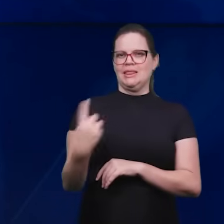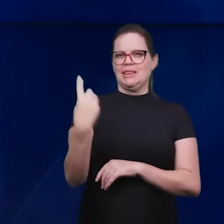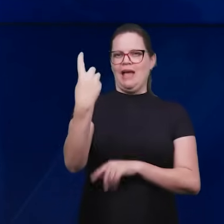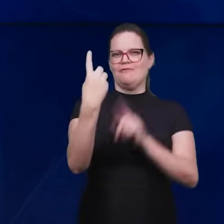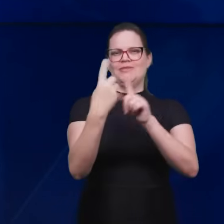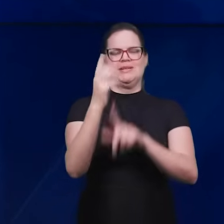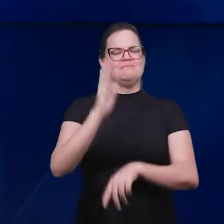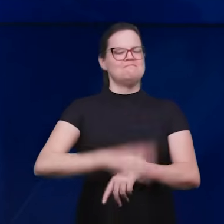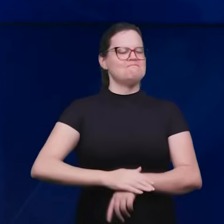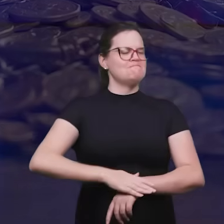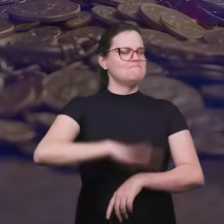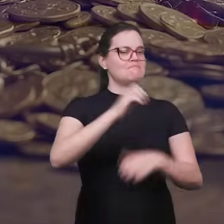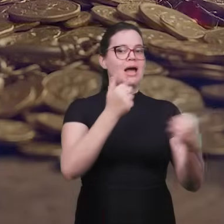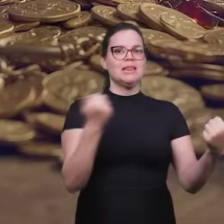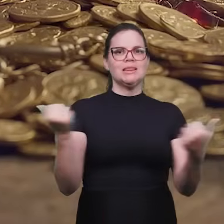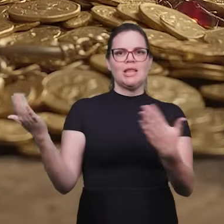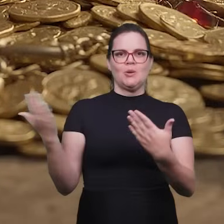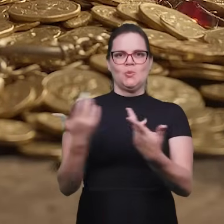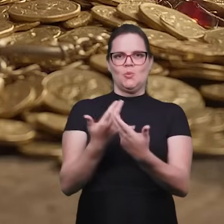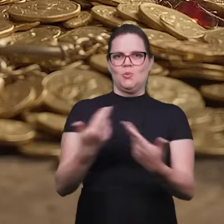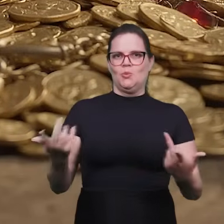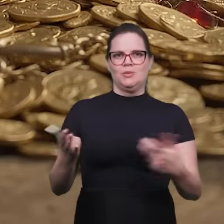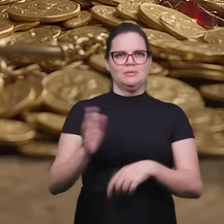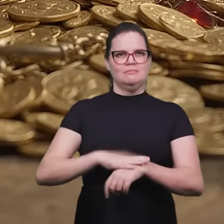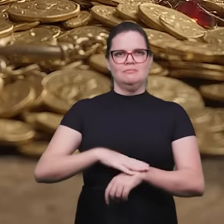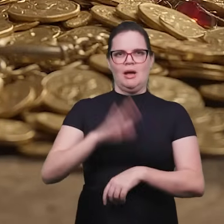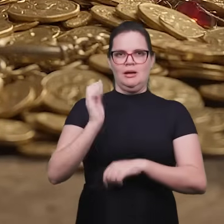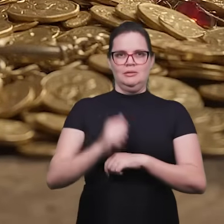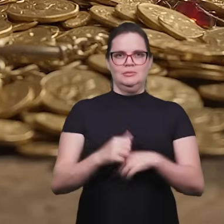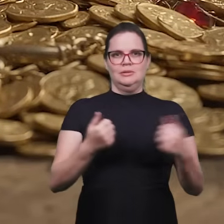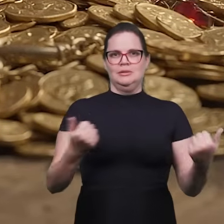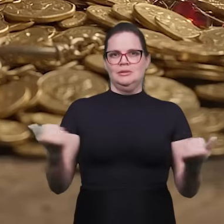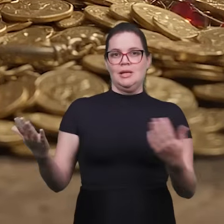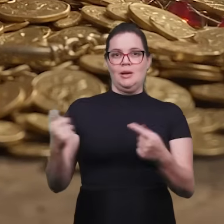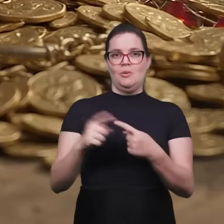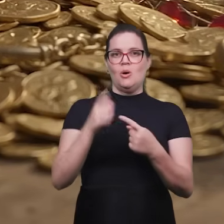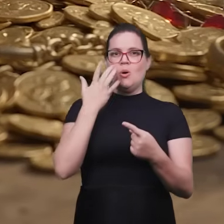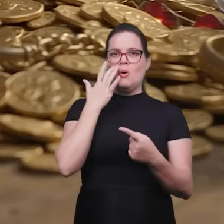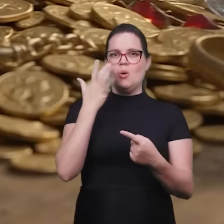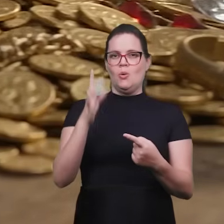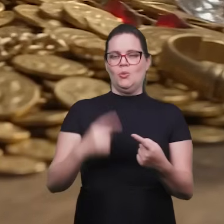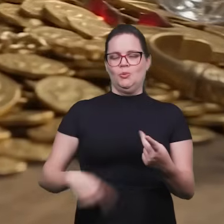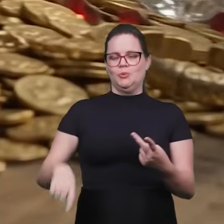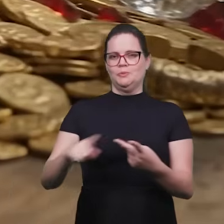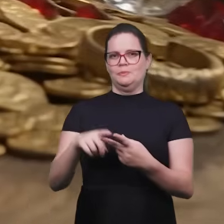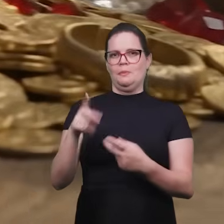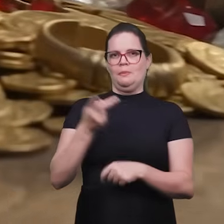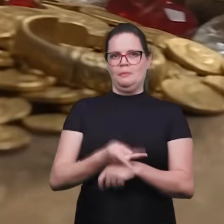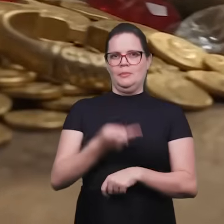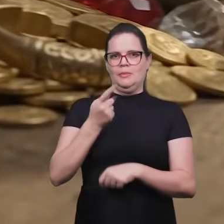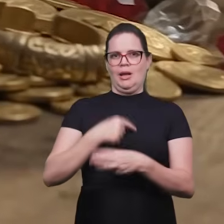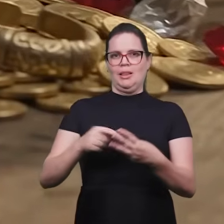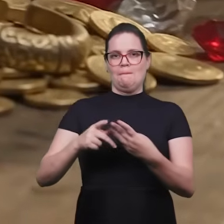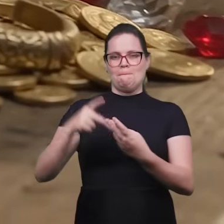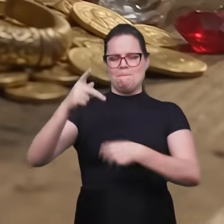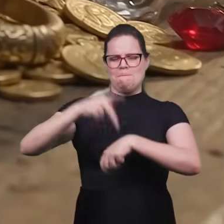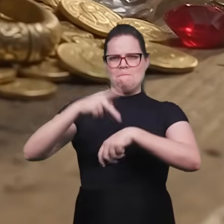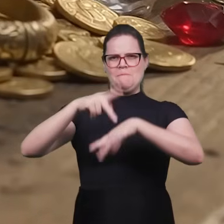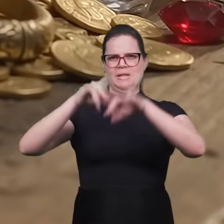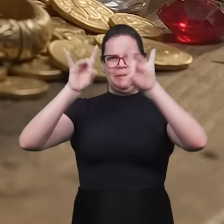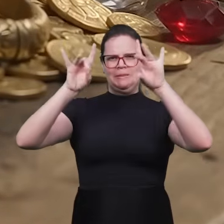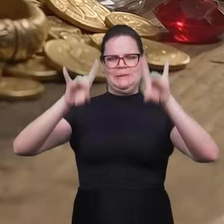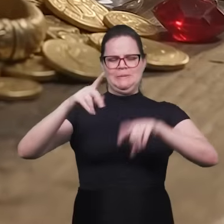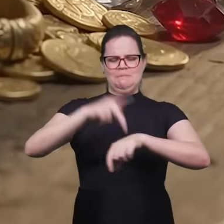a maior de todas as ofertas. Davi deu ouro, a prata e as pedras